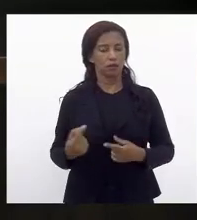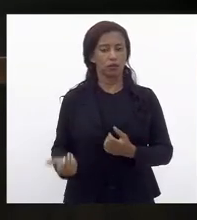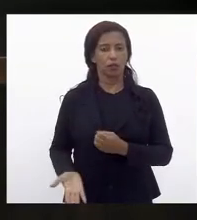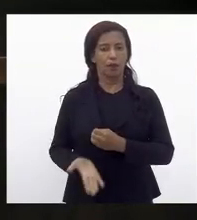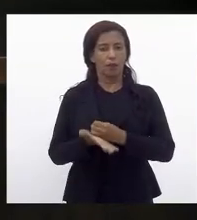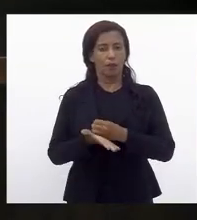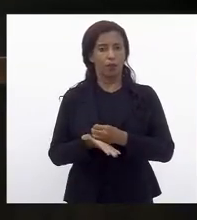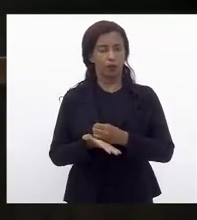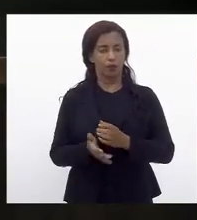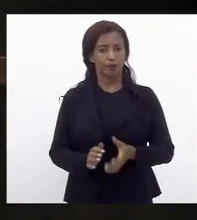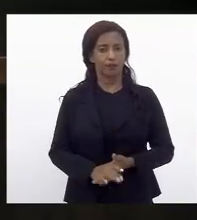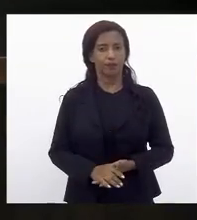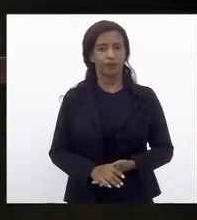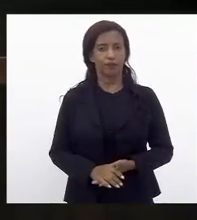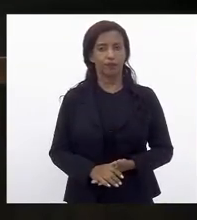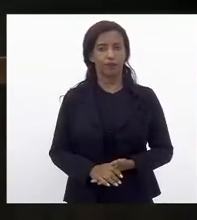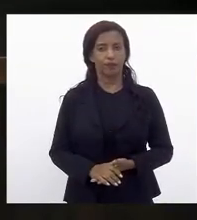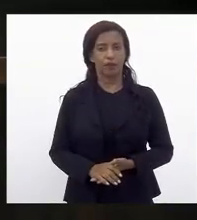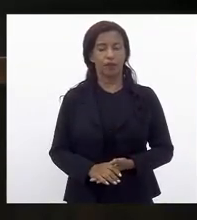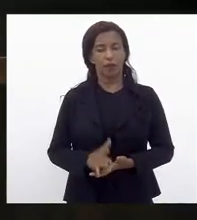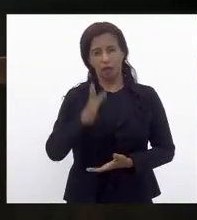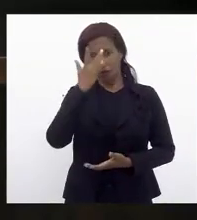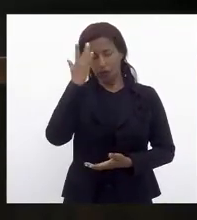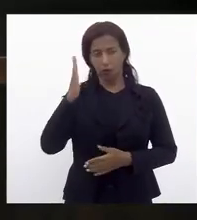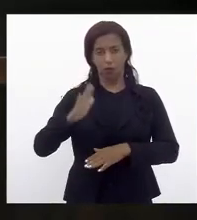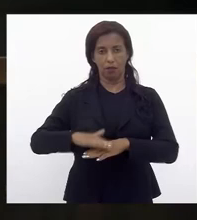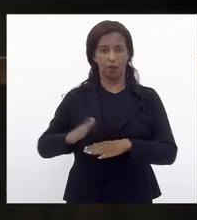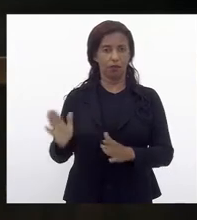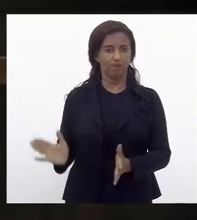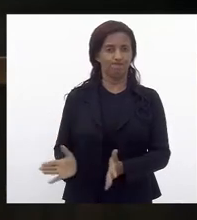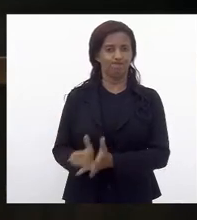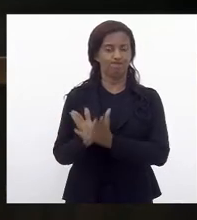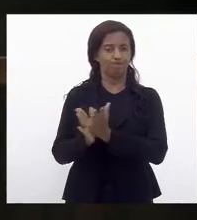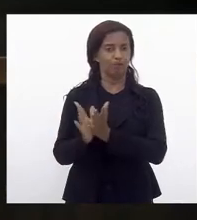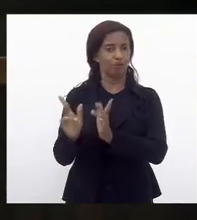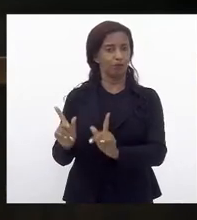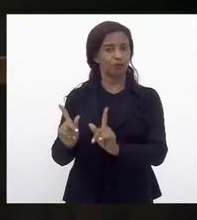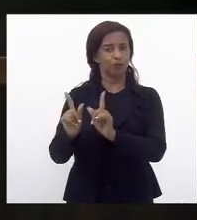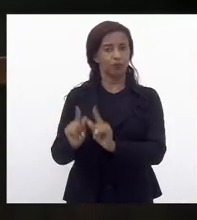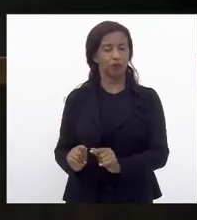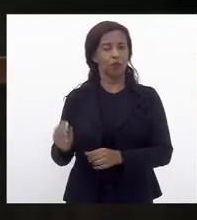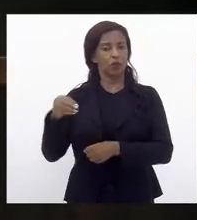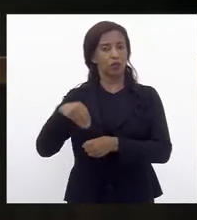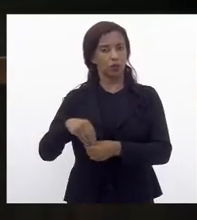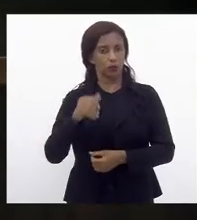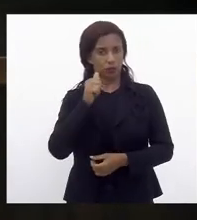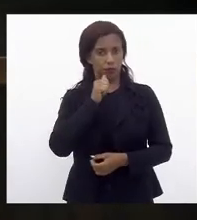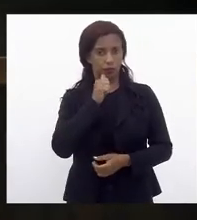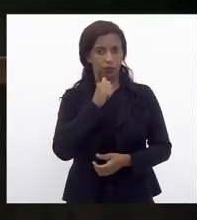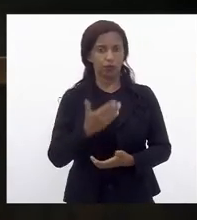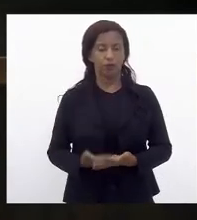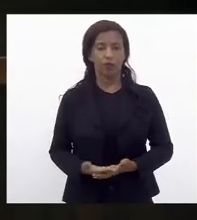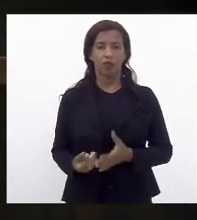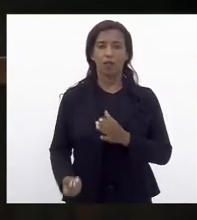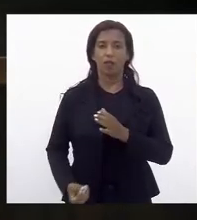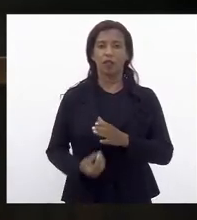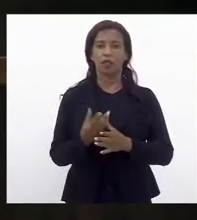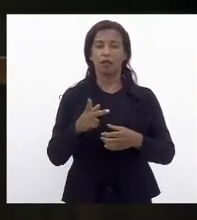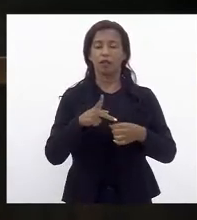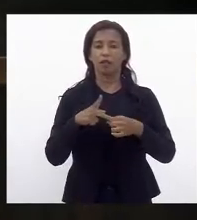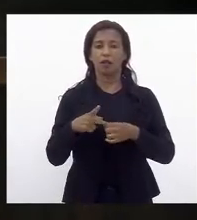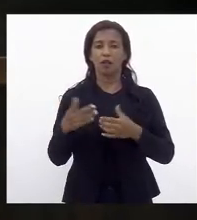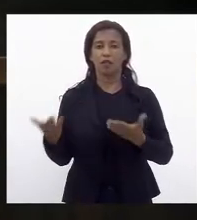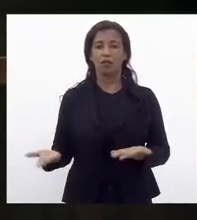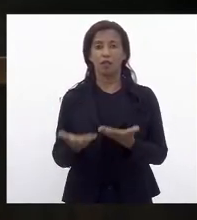apoio e de suporte aos menos favorecidos e às minorias, que inclui as mulheres, e a criação dessa procuradoria vai